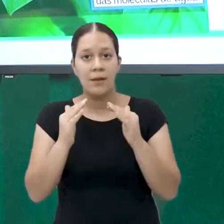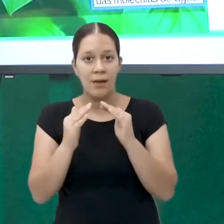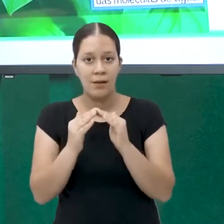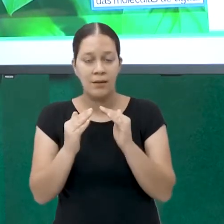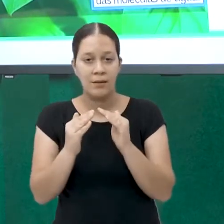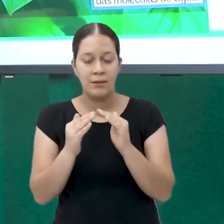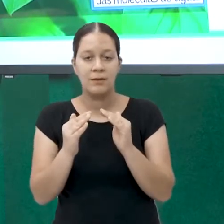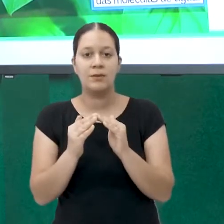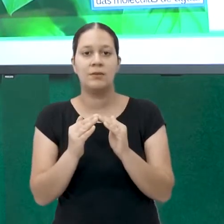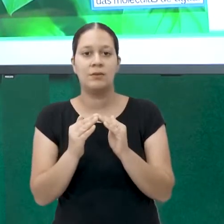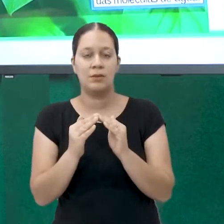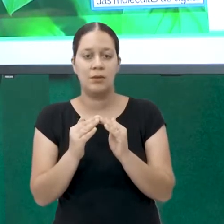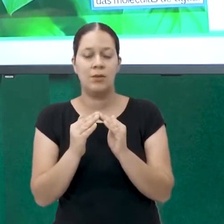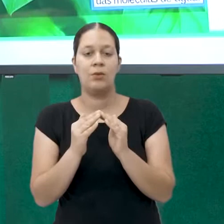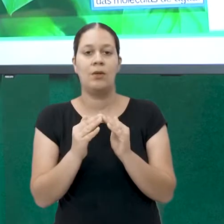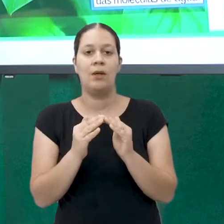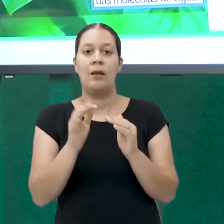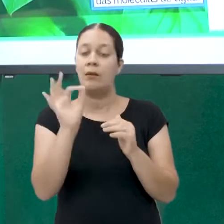planta em casa.